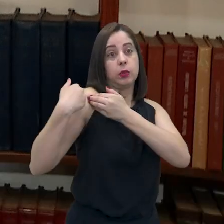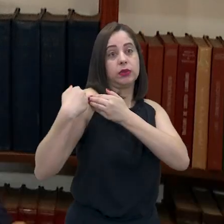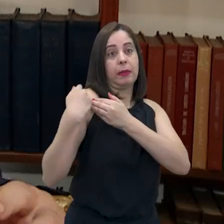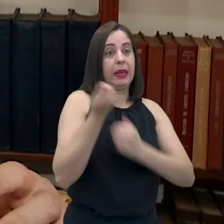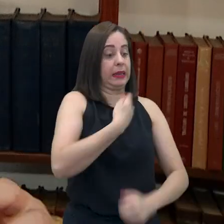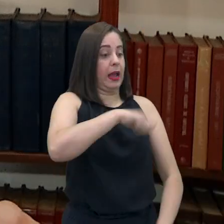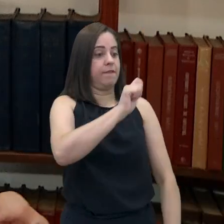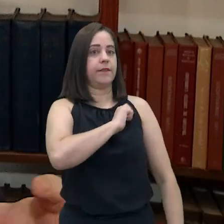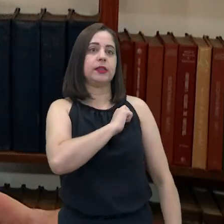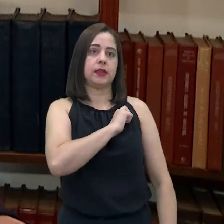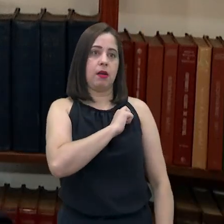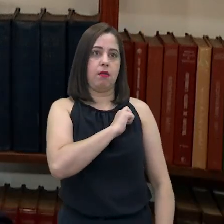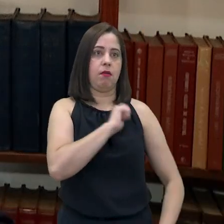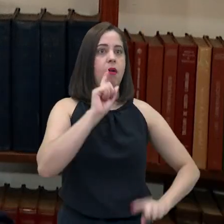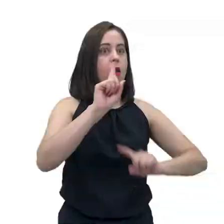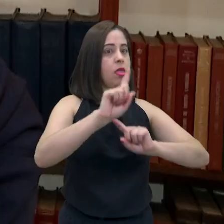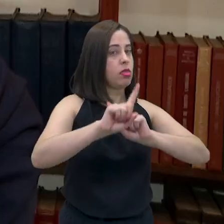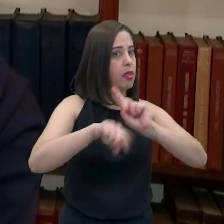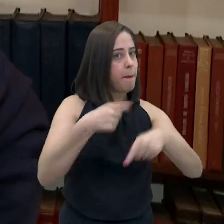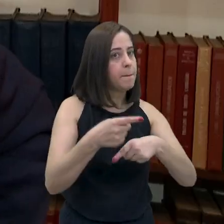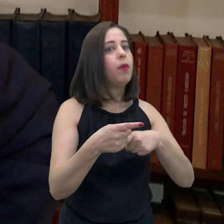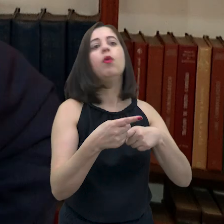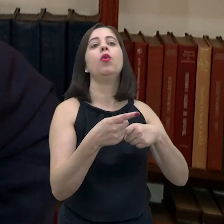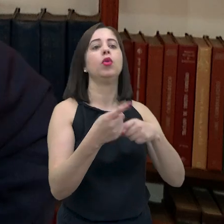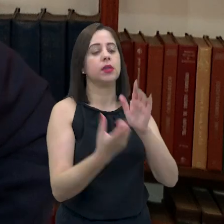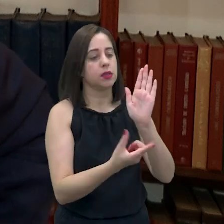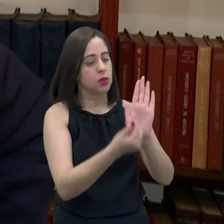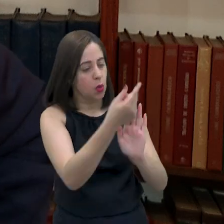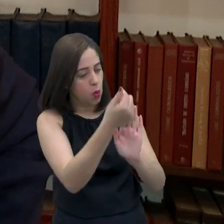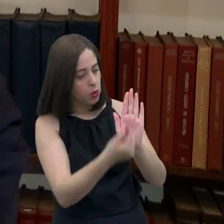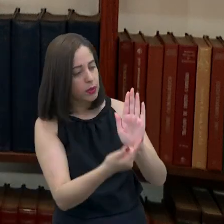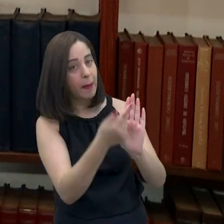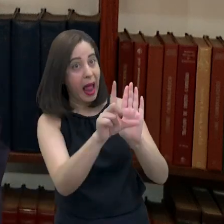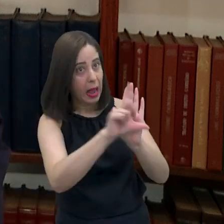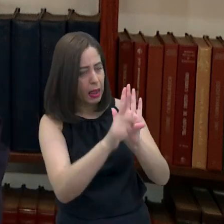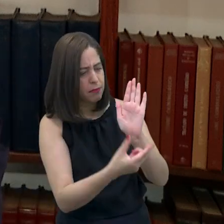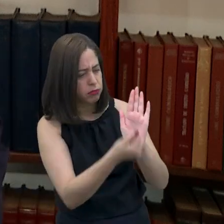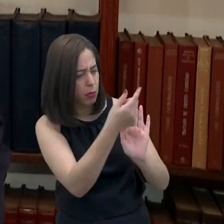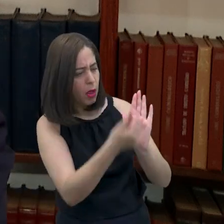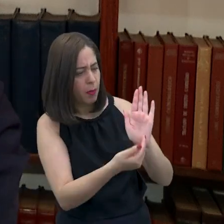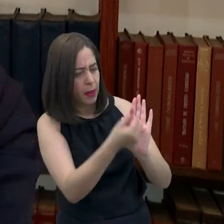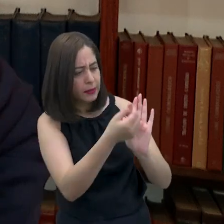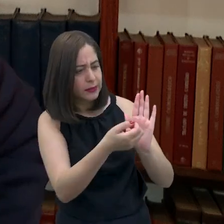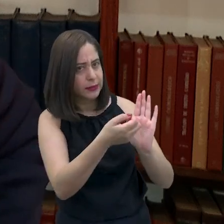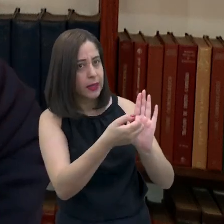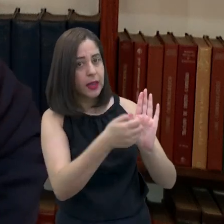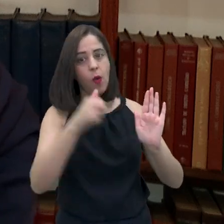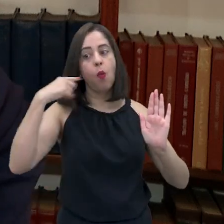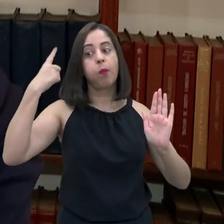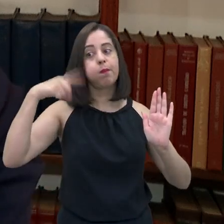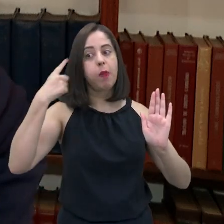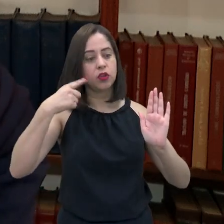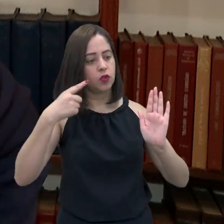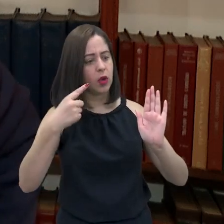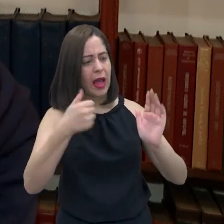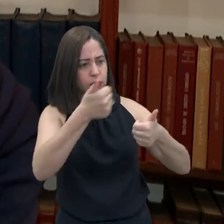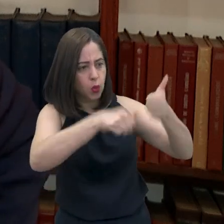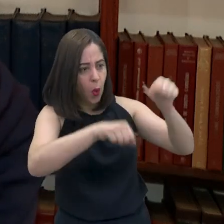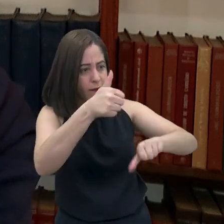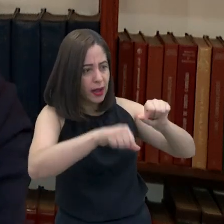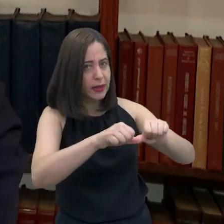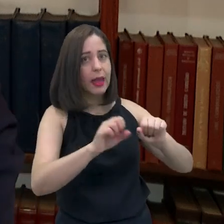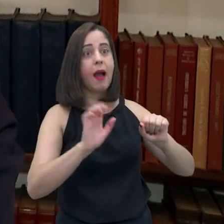exemplo, para que a peça orçamentária seja feita. Tudo isso não é só o advogado que faz. Nós precisamos de mais